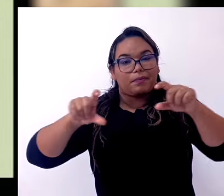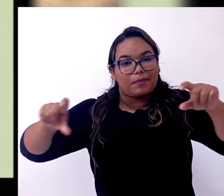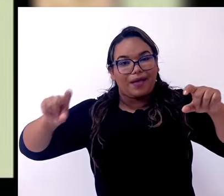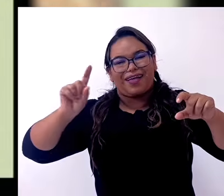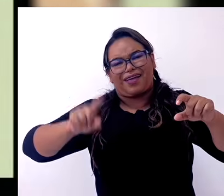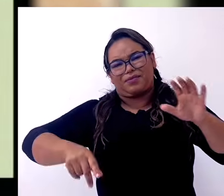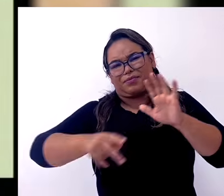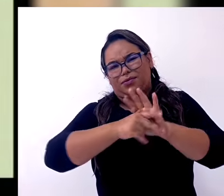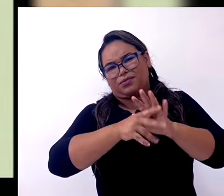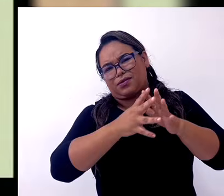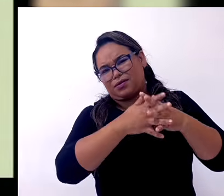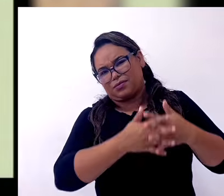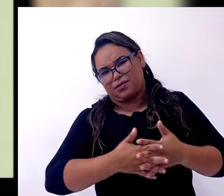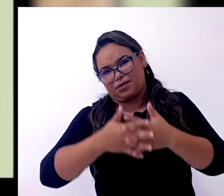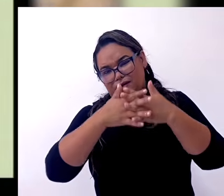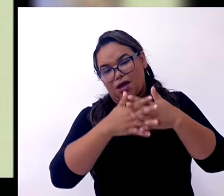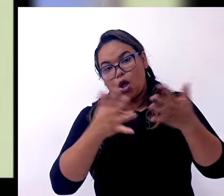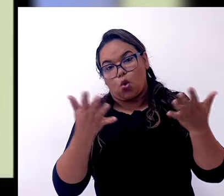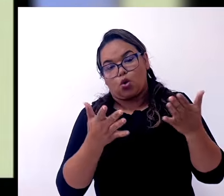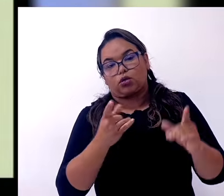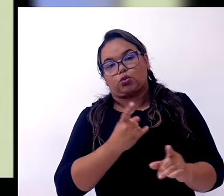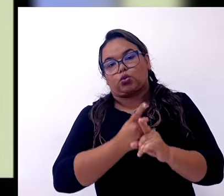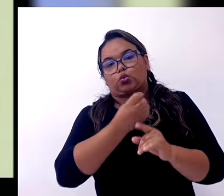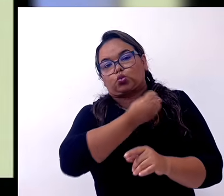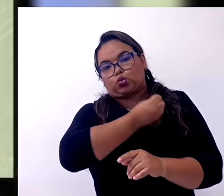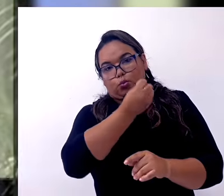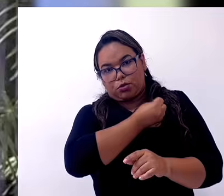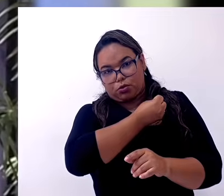chamado Defesa da Pátria.